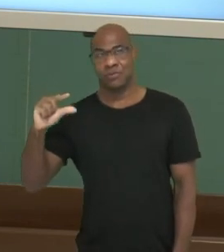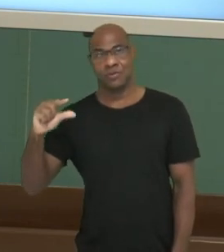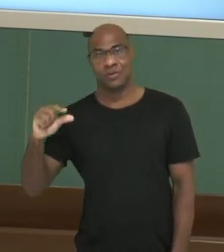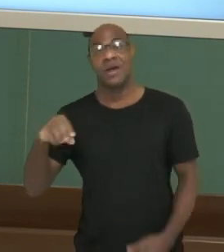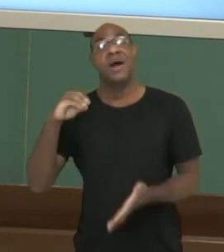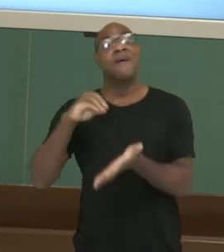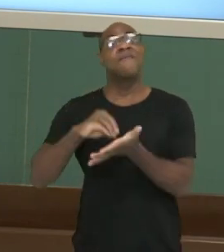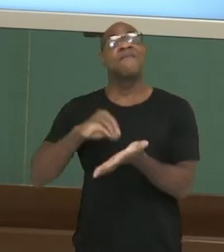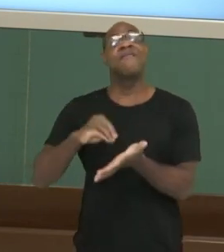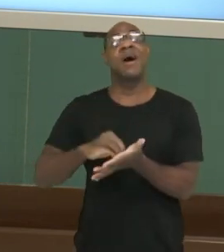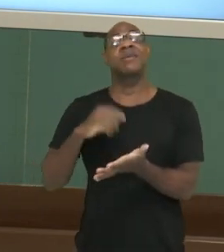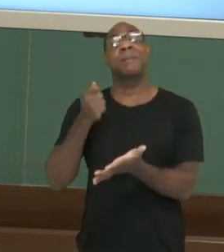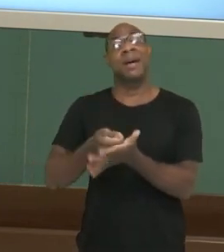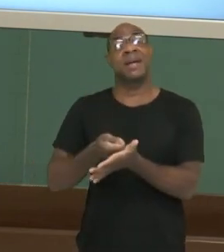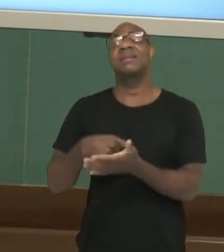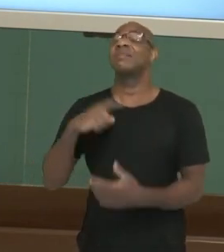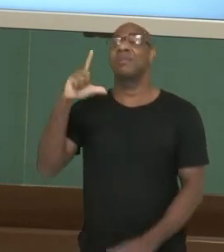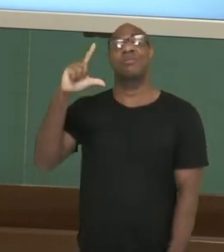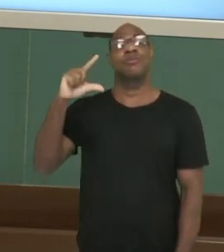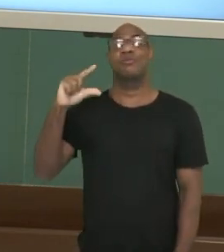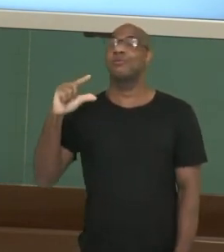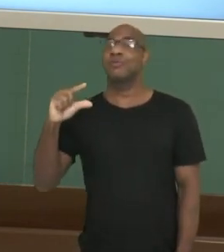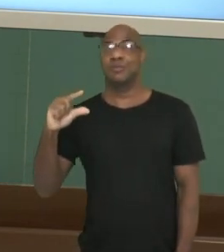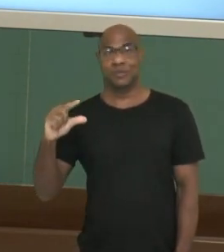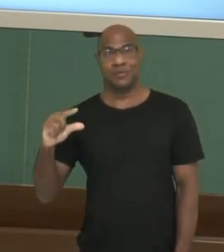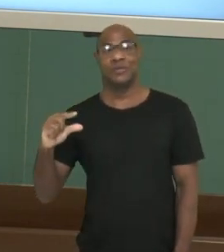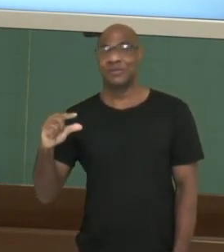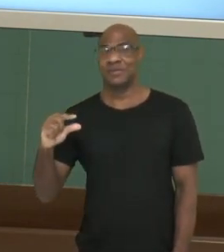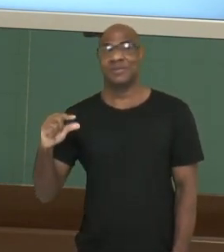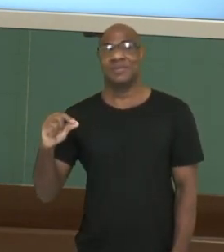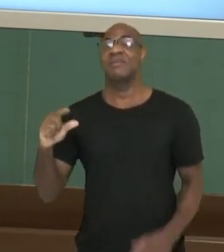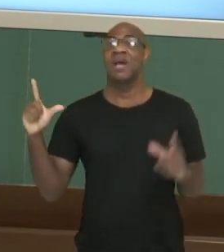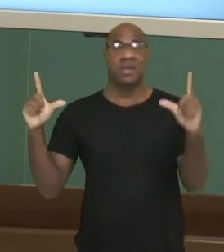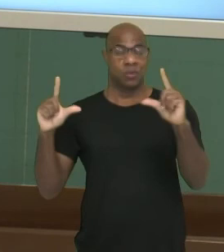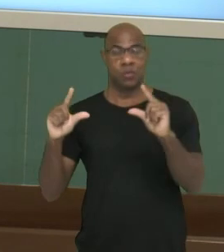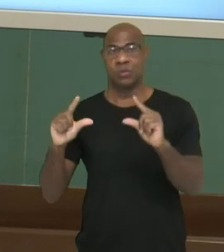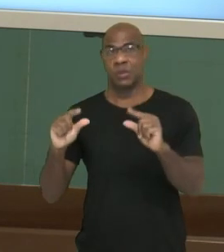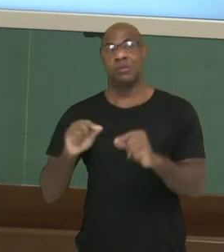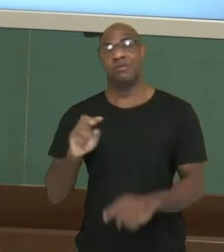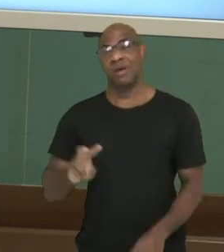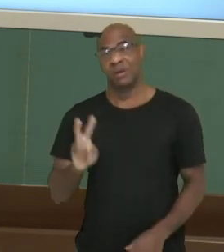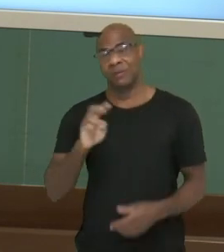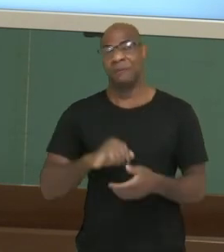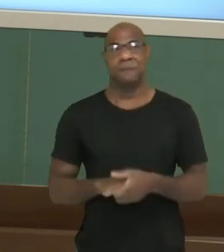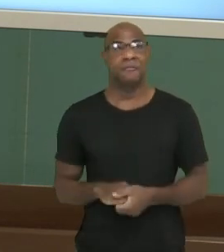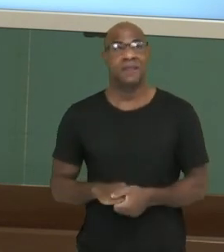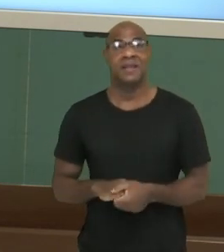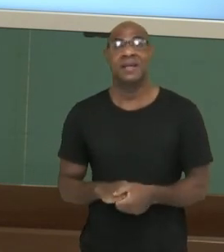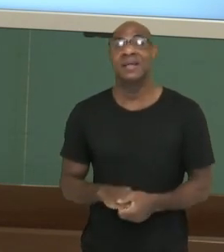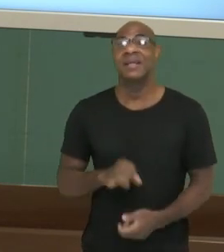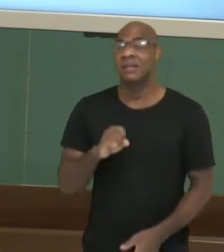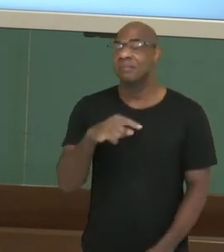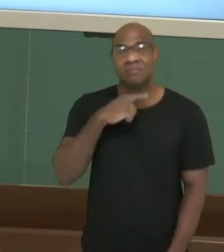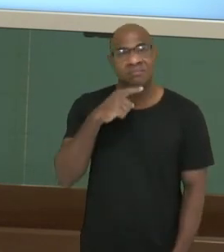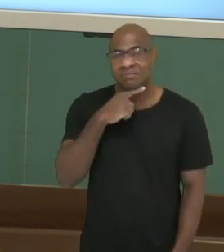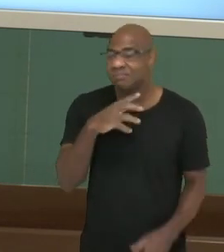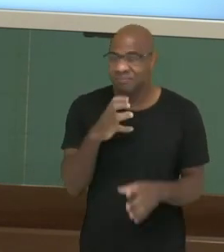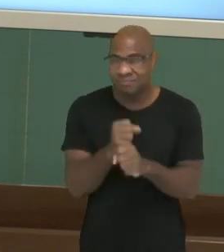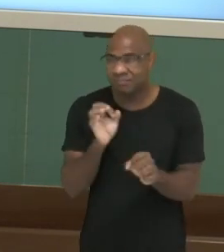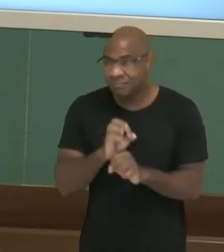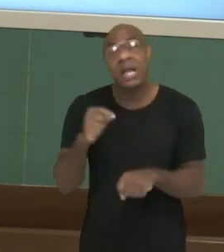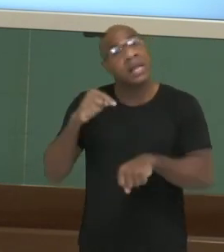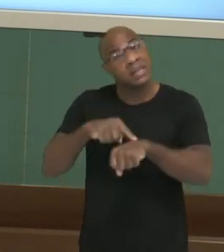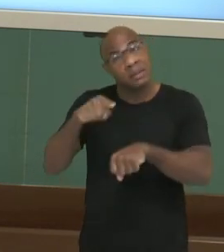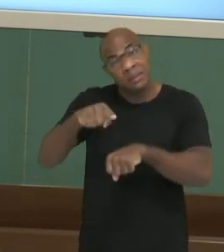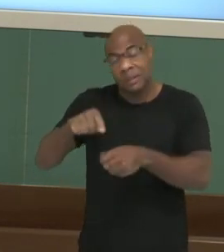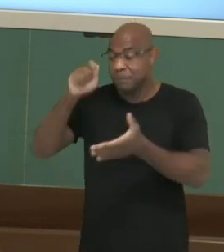pagar está diminuindo. Então, por isso que vai diminuindo esse valor. Se você não conseguiu fazer essa conta, eu vou dar um tempinho agora para